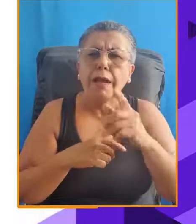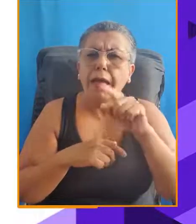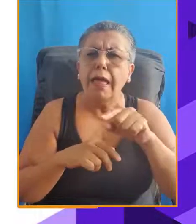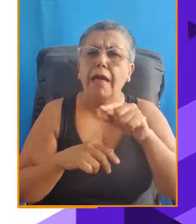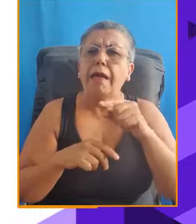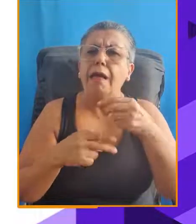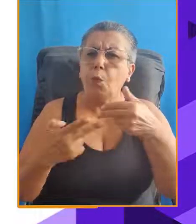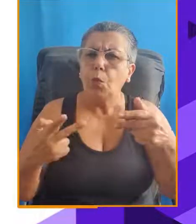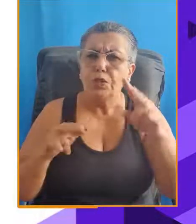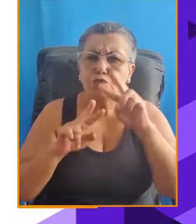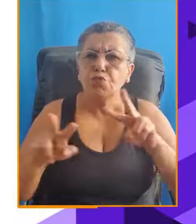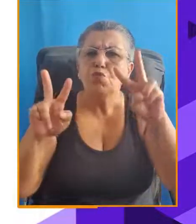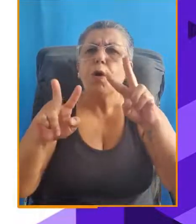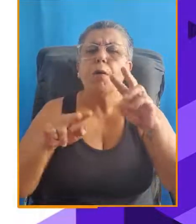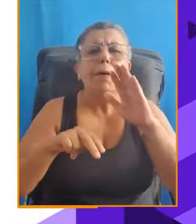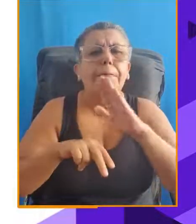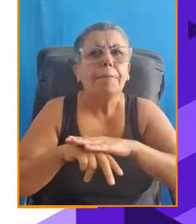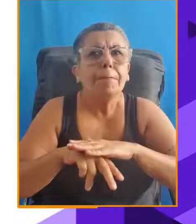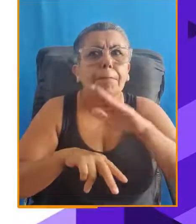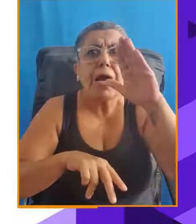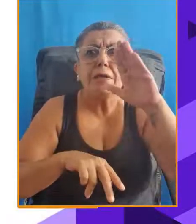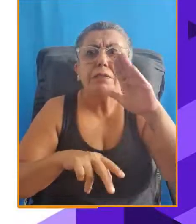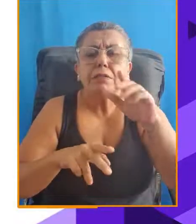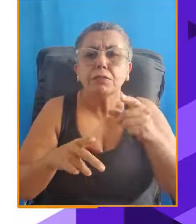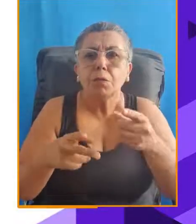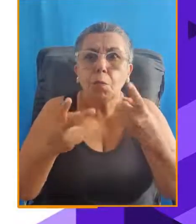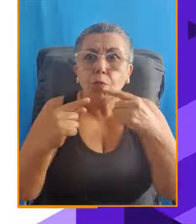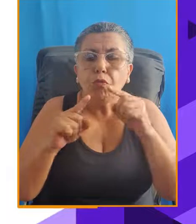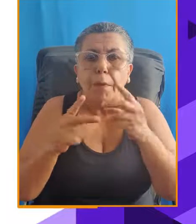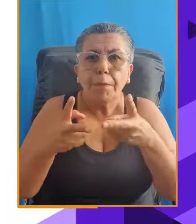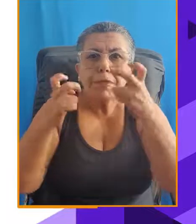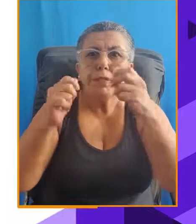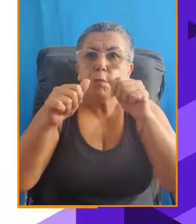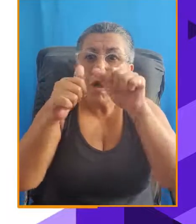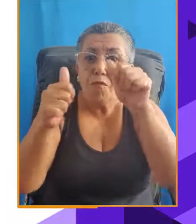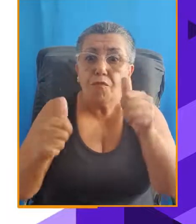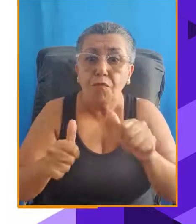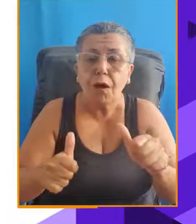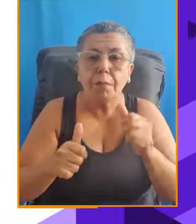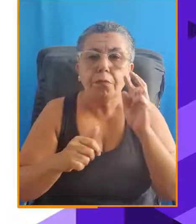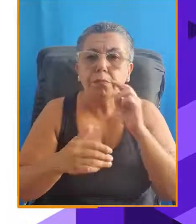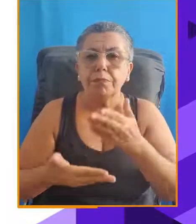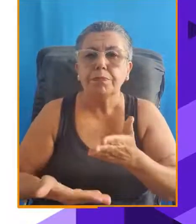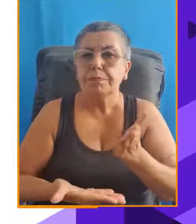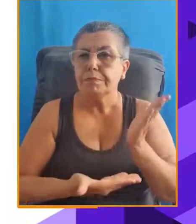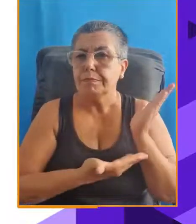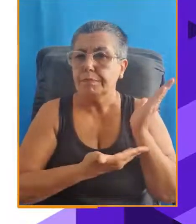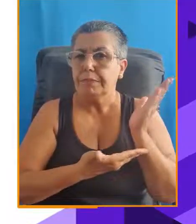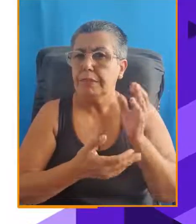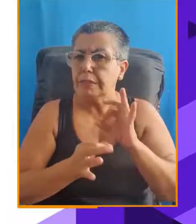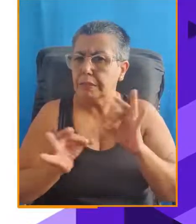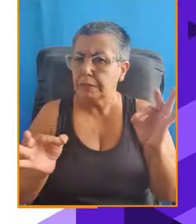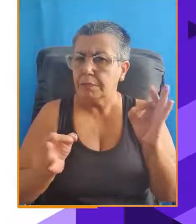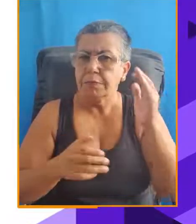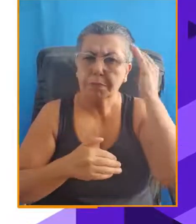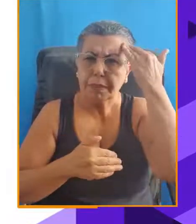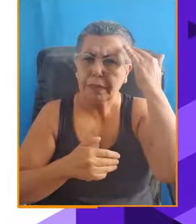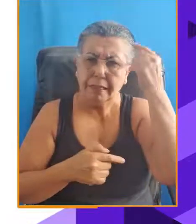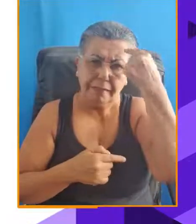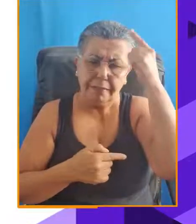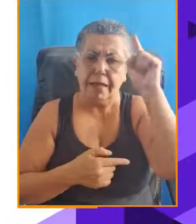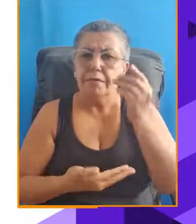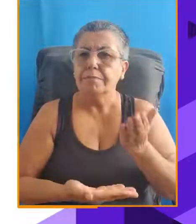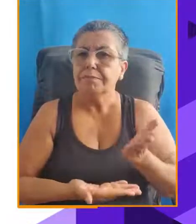elemento visual que mais distingue uma forma de seu meio. Vamos observar essas situações muito simples para compreender a